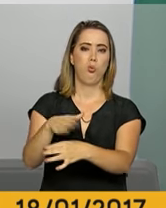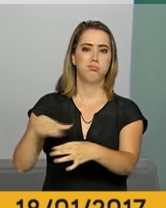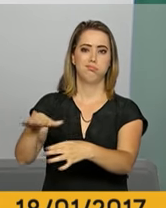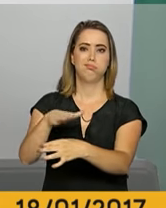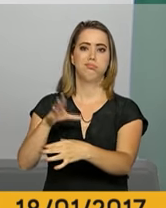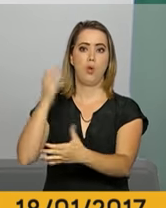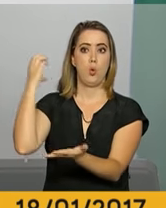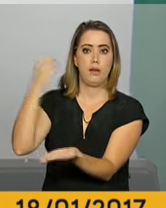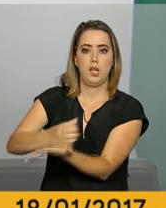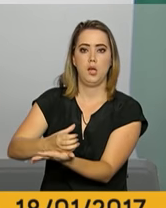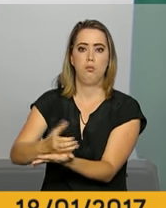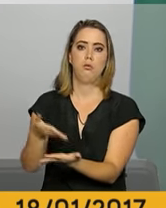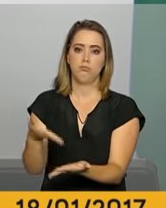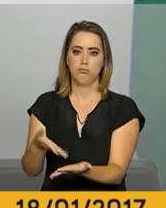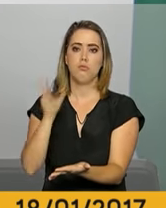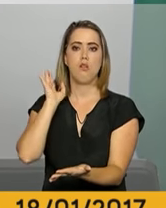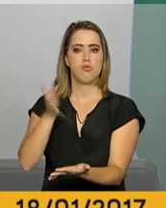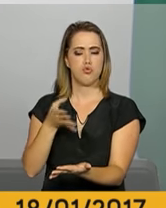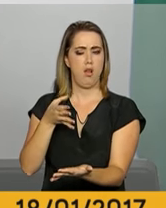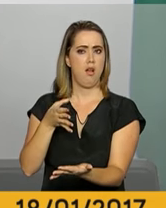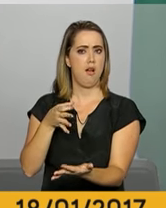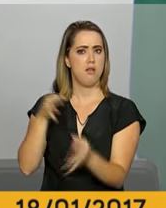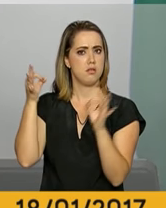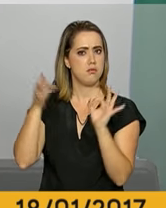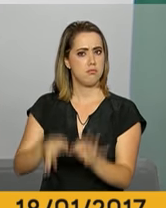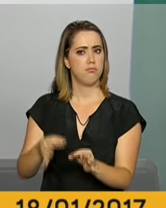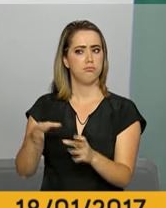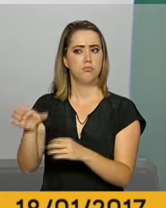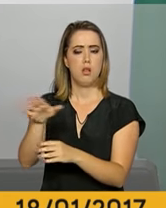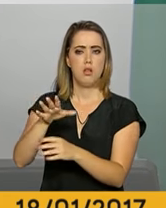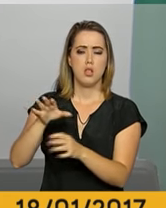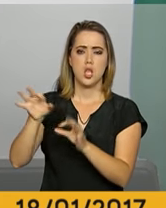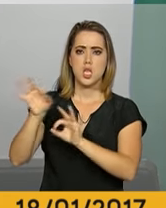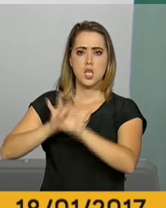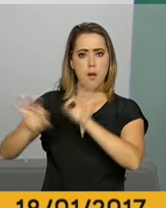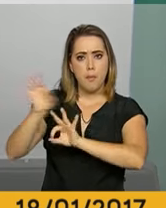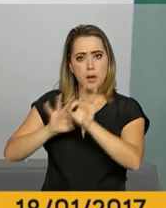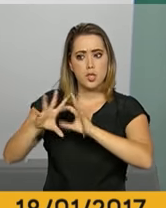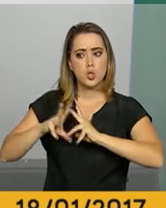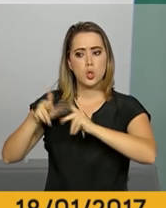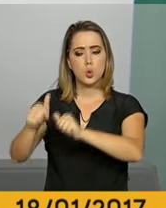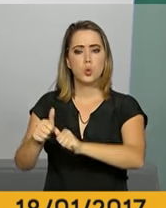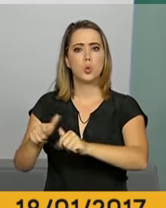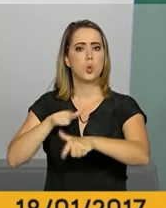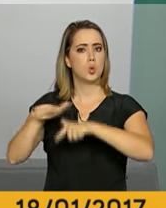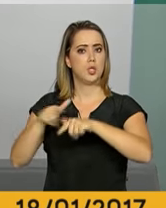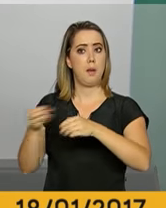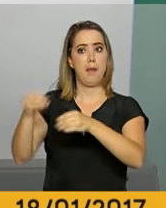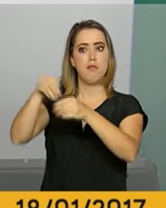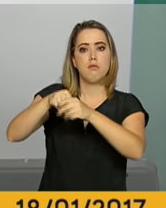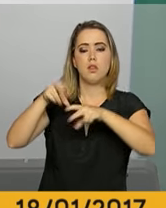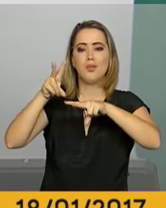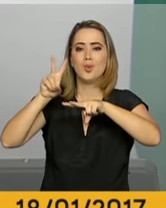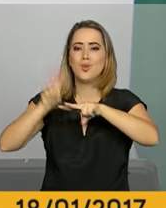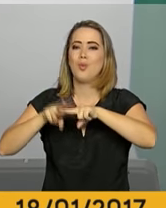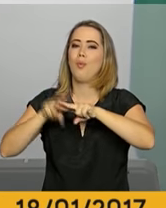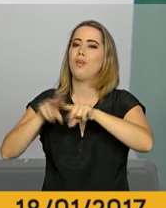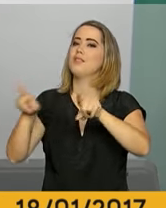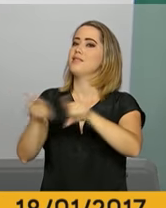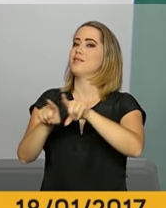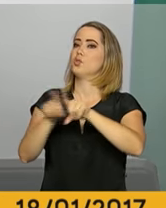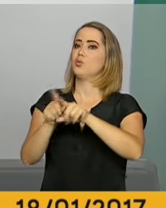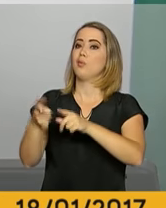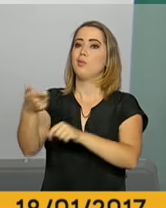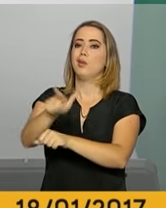criminosas, estão muito bem estruturadas. E elas têm uma ação não só interna no presídio, mas com